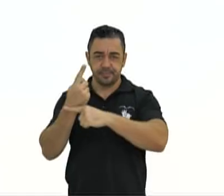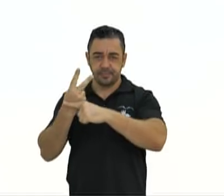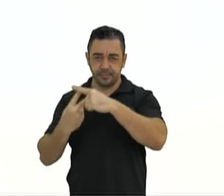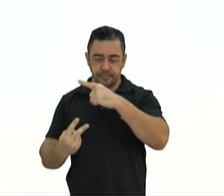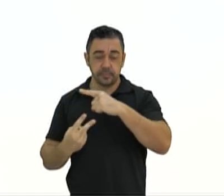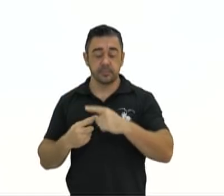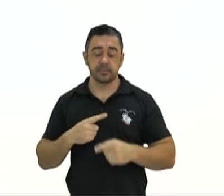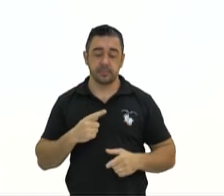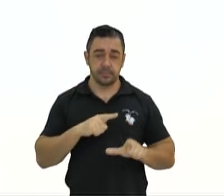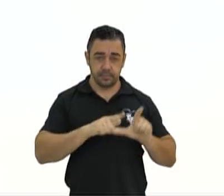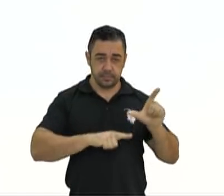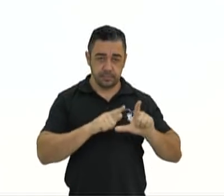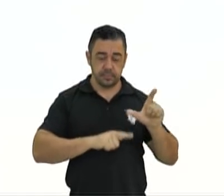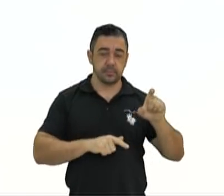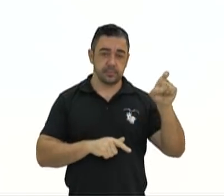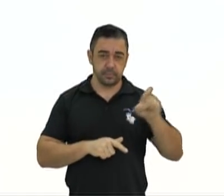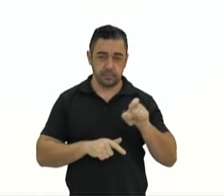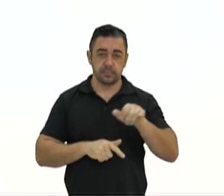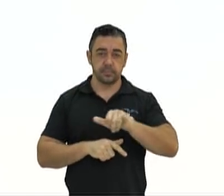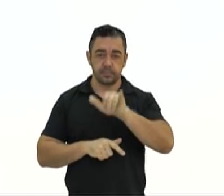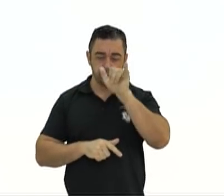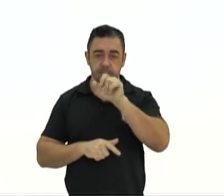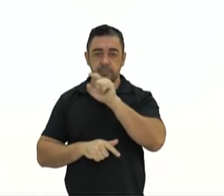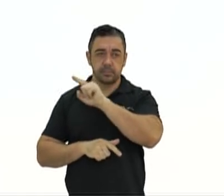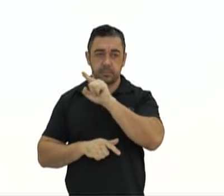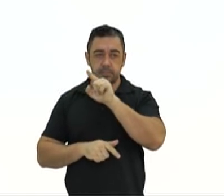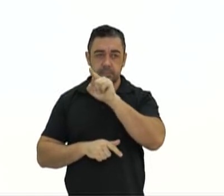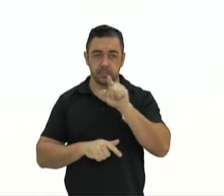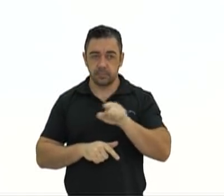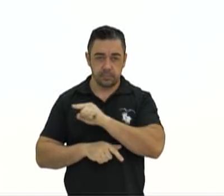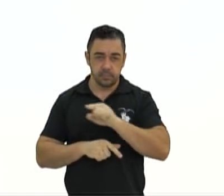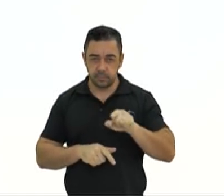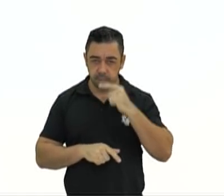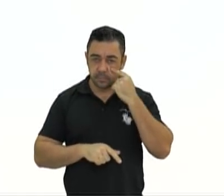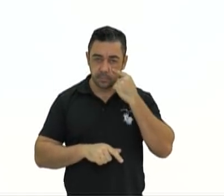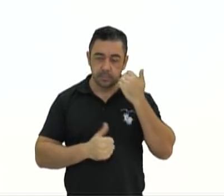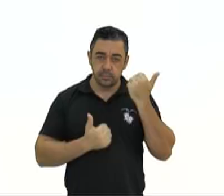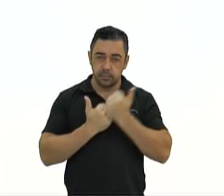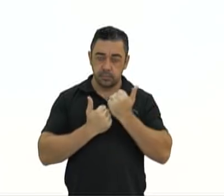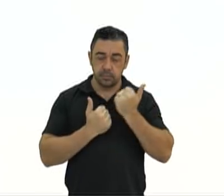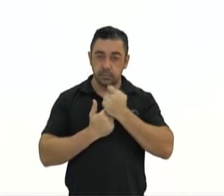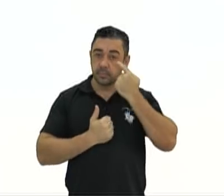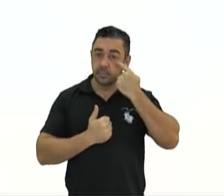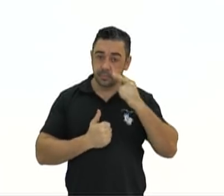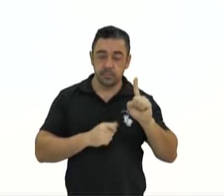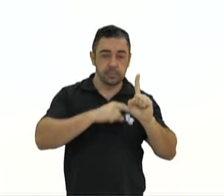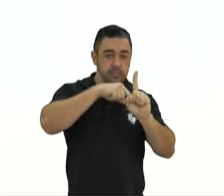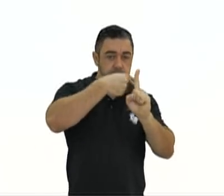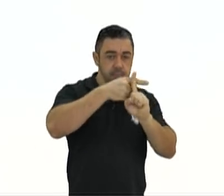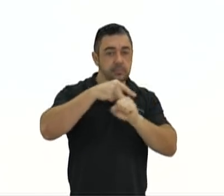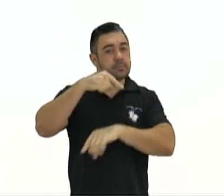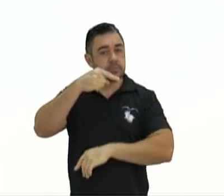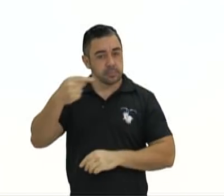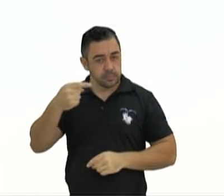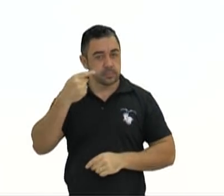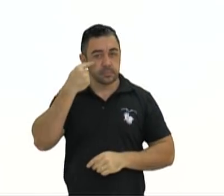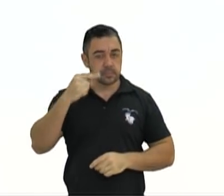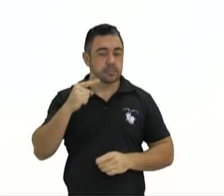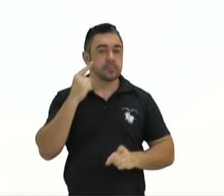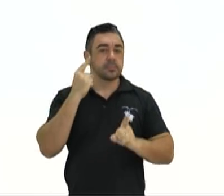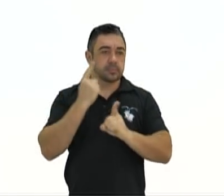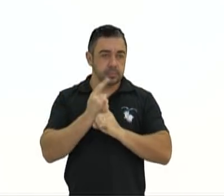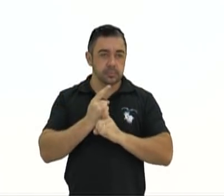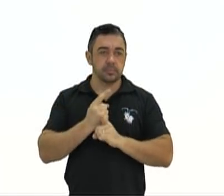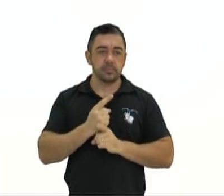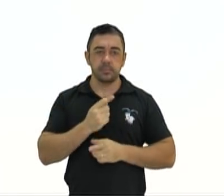dessa pelo seu valor numérico, cuidado com os sinais, tá? E vai encontrar, então,